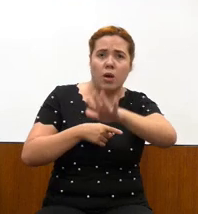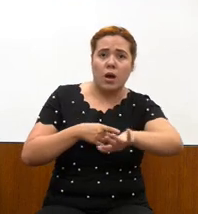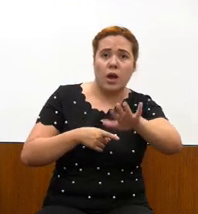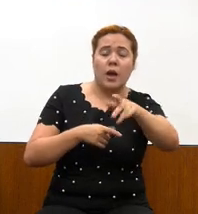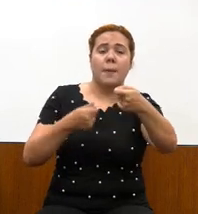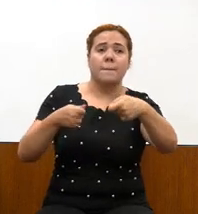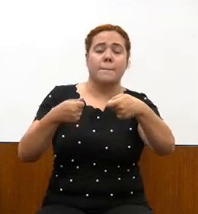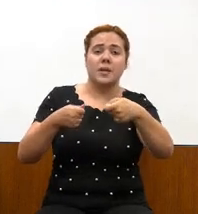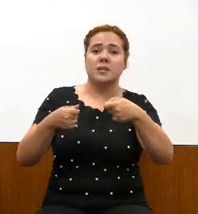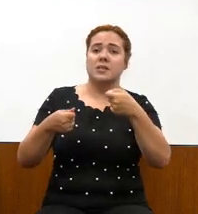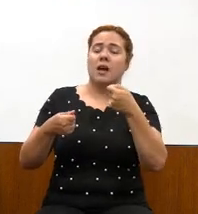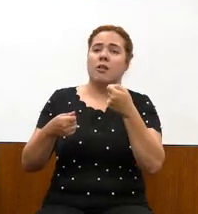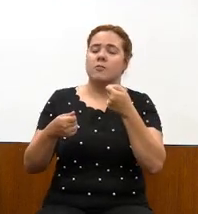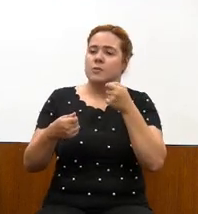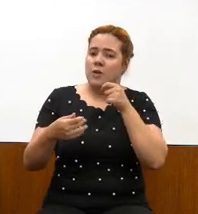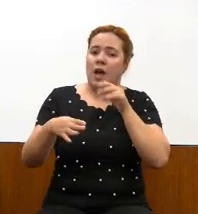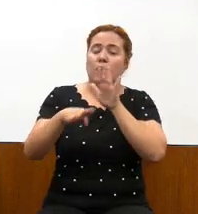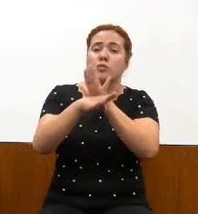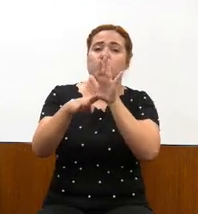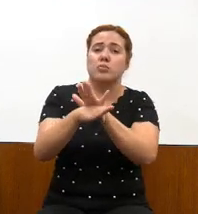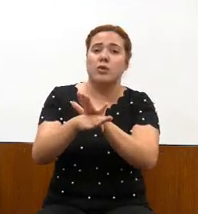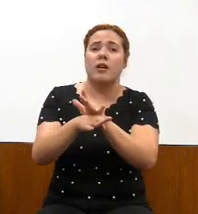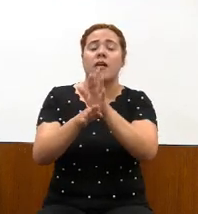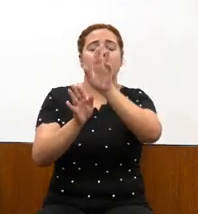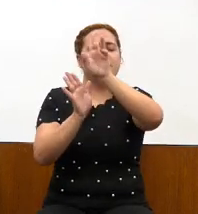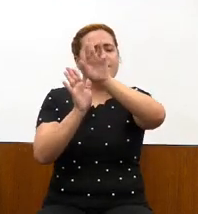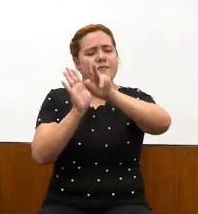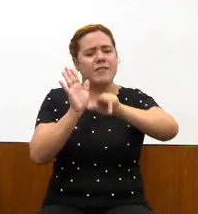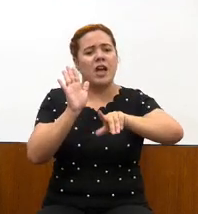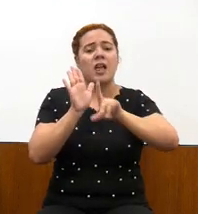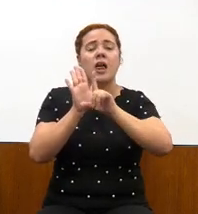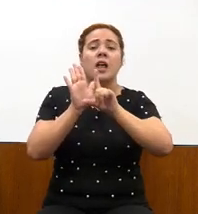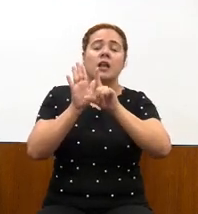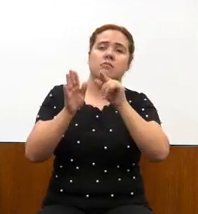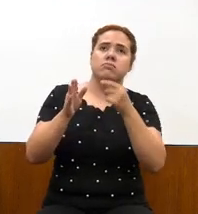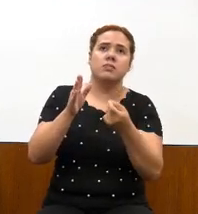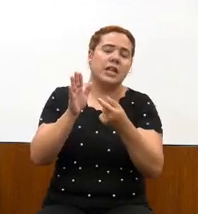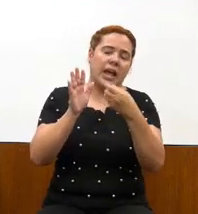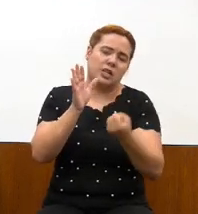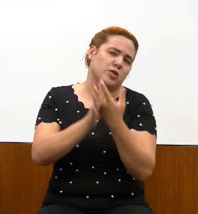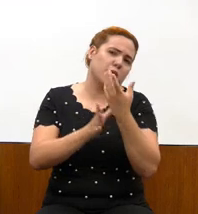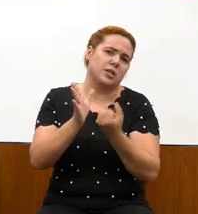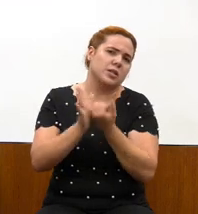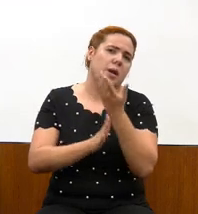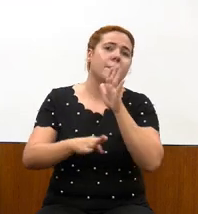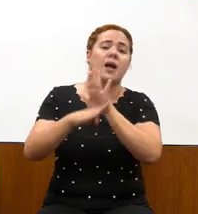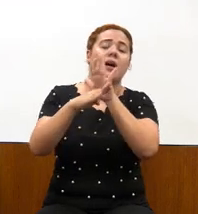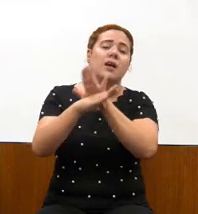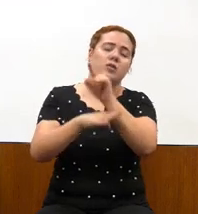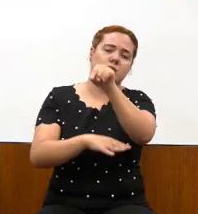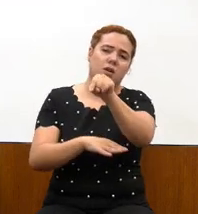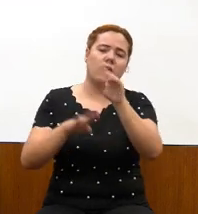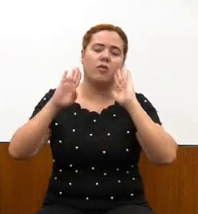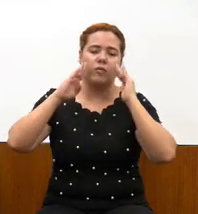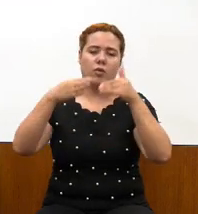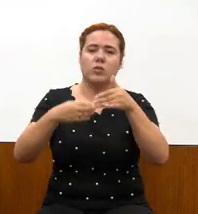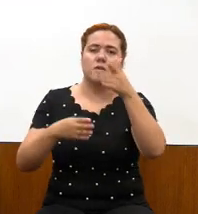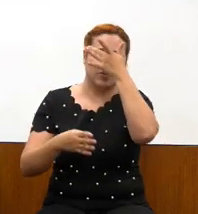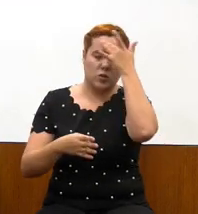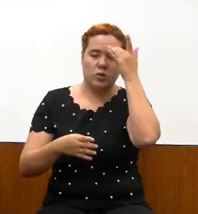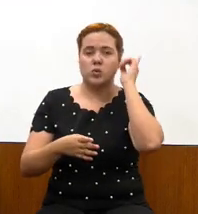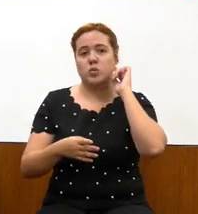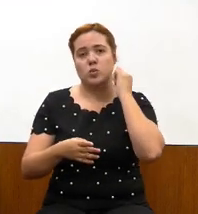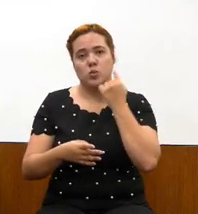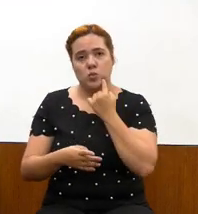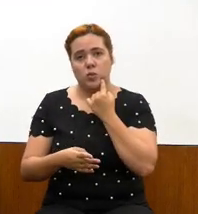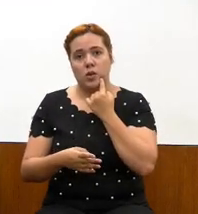de sensibilização e implementação de medidas efetivas. Abordamos de maneira detalhada a concessão da